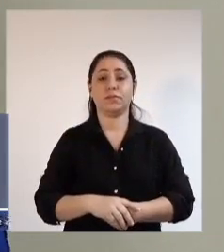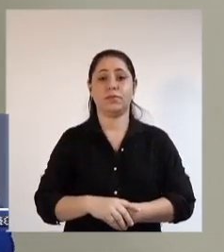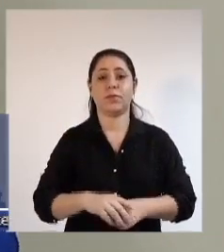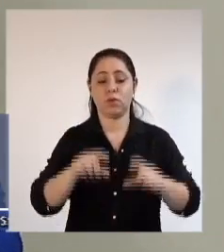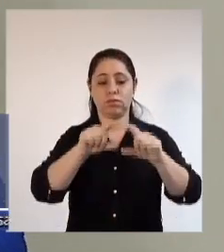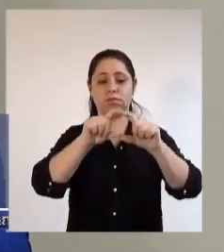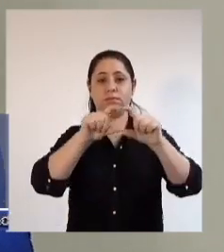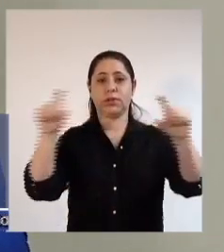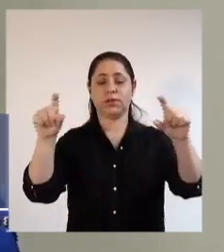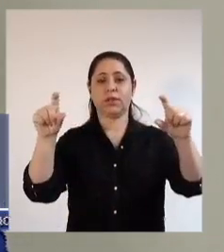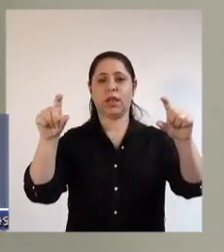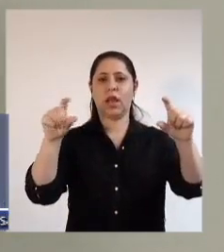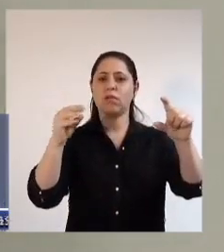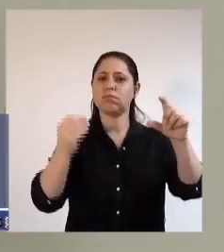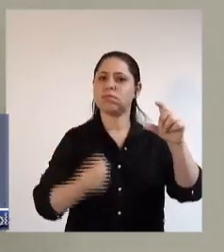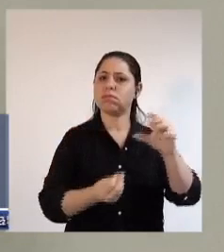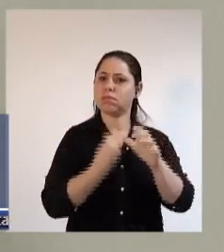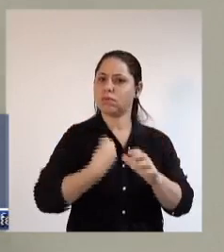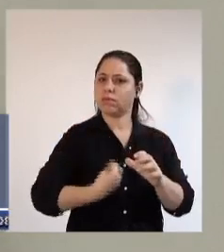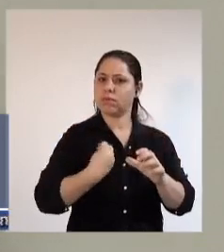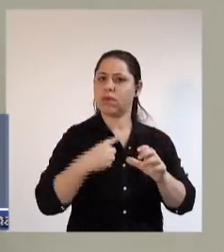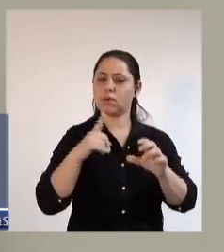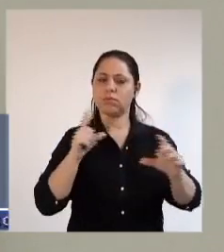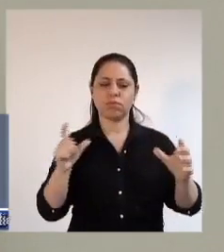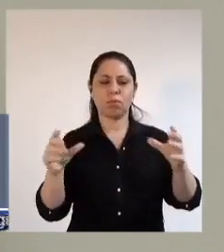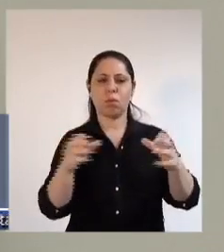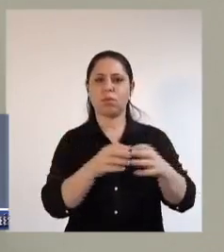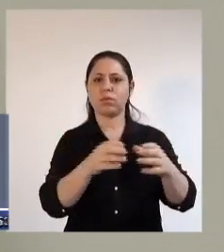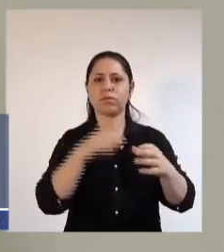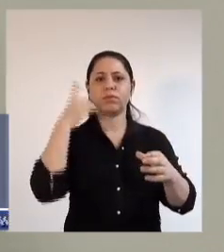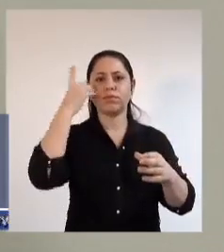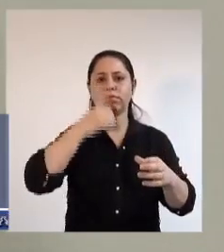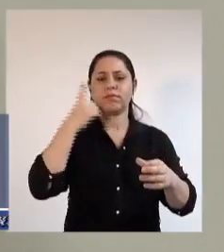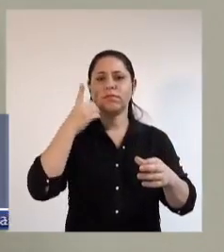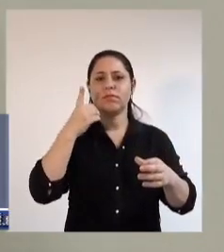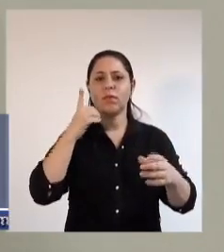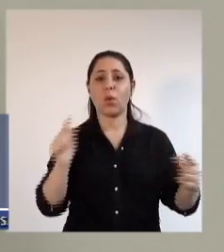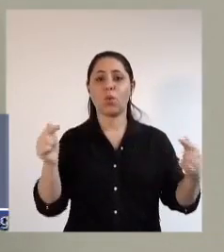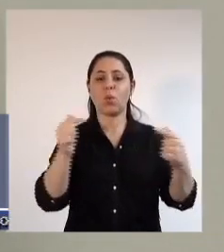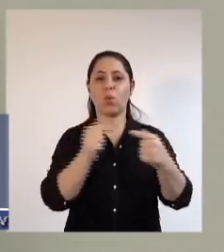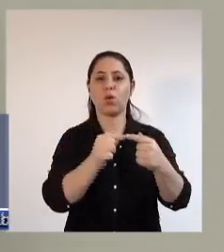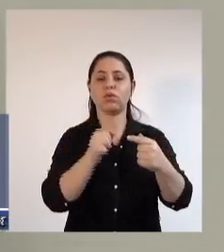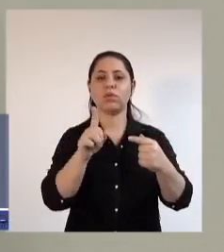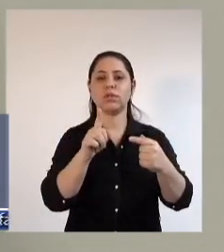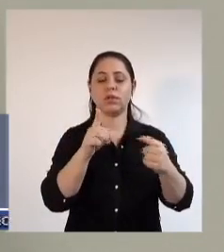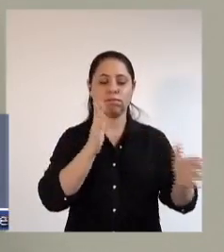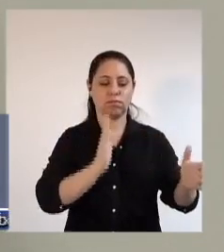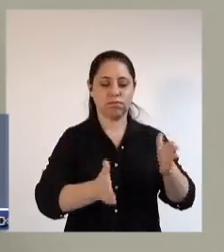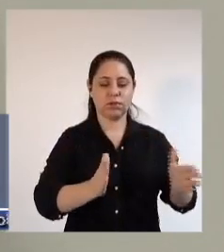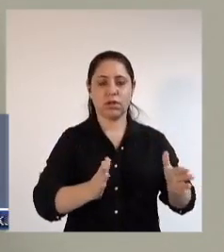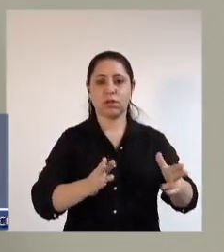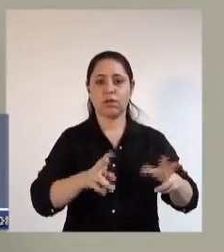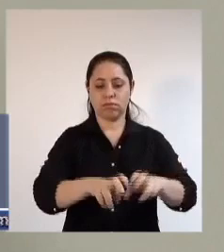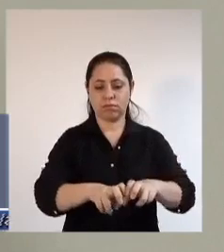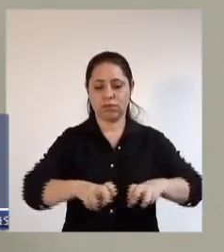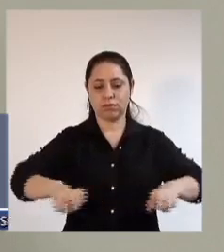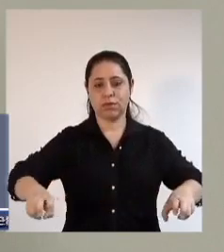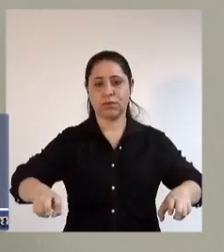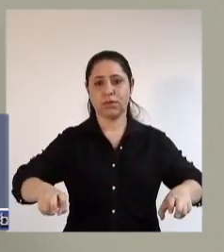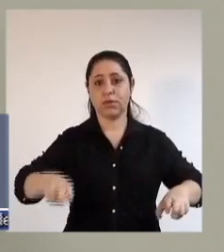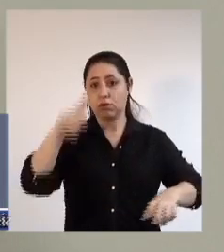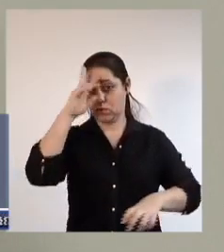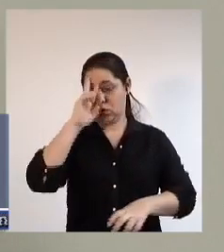único a existência formal da referida frente parlamentar coincidirá com o mandato da mesa diretora da